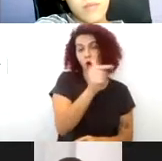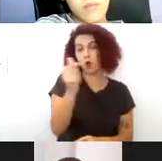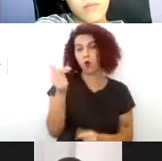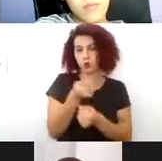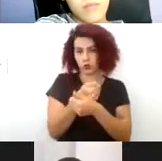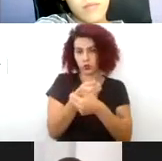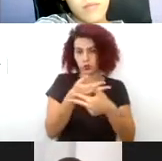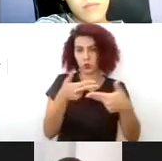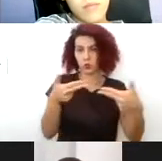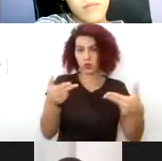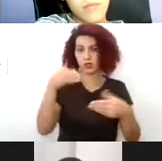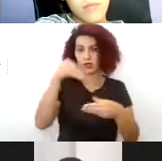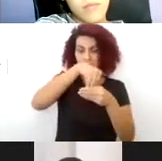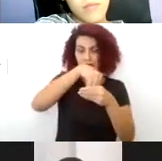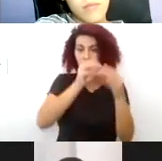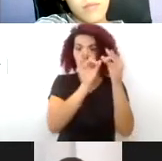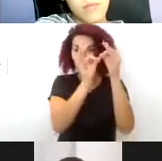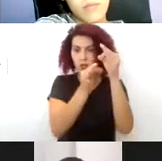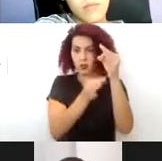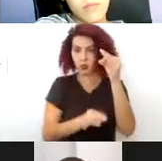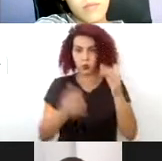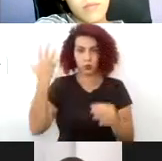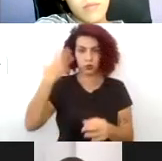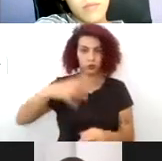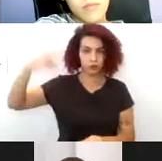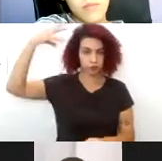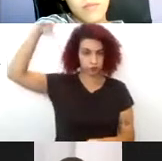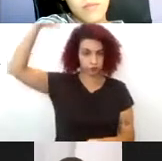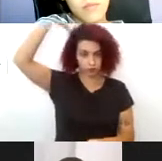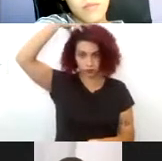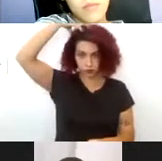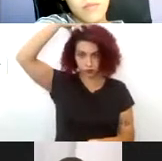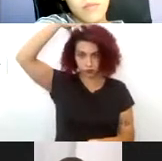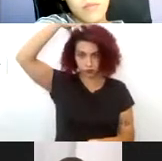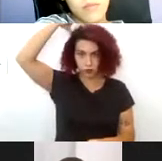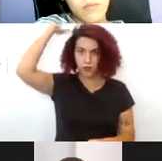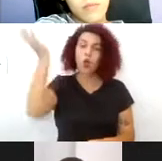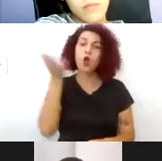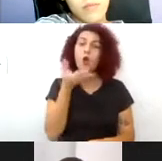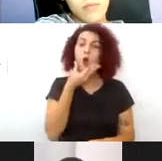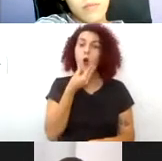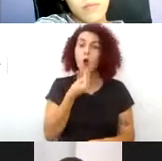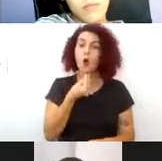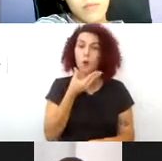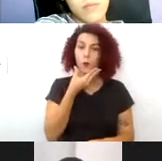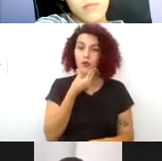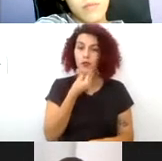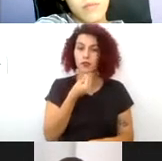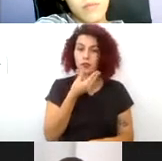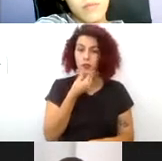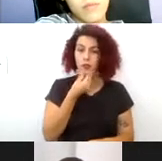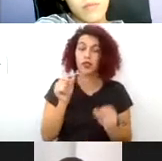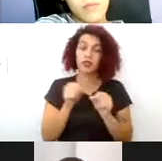dentro da estrutura de Império que eram homens que atuavam dentro do serviço